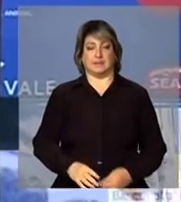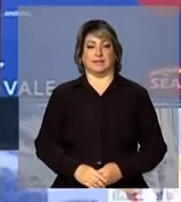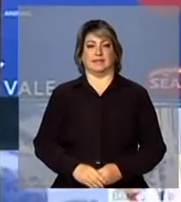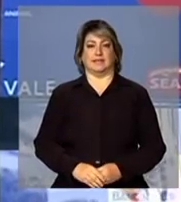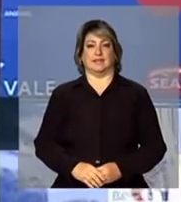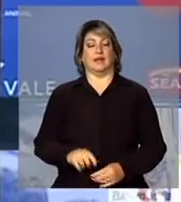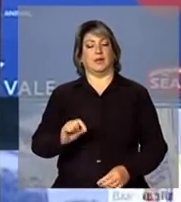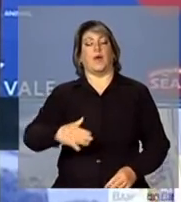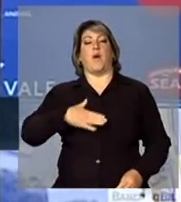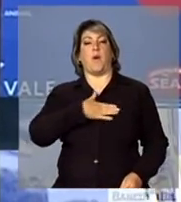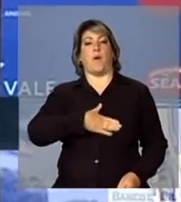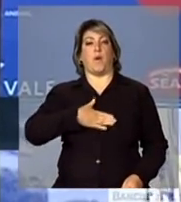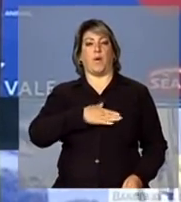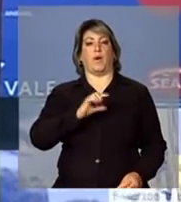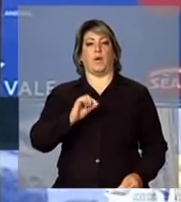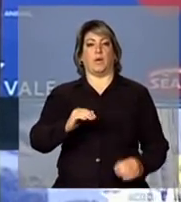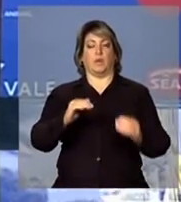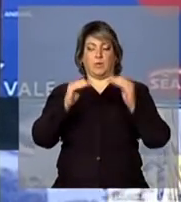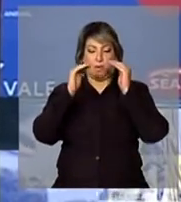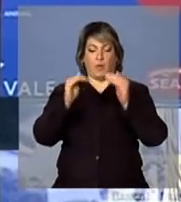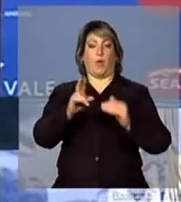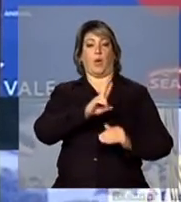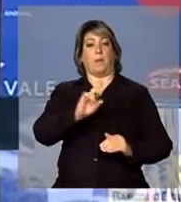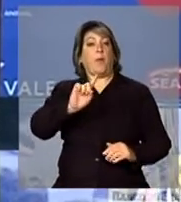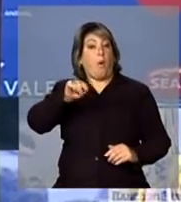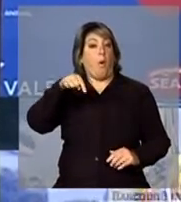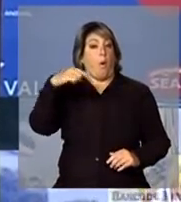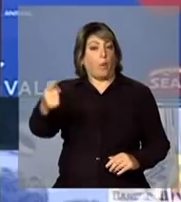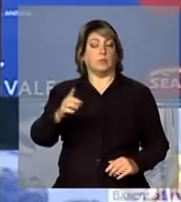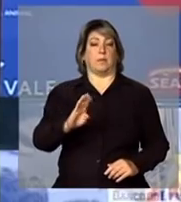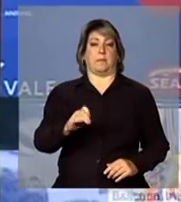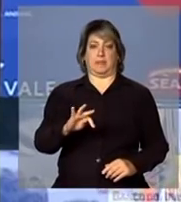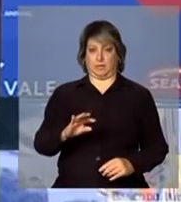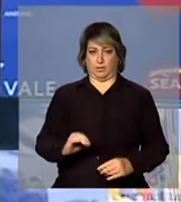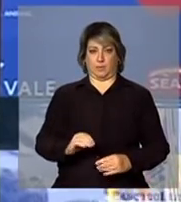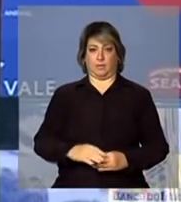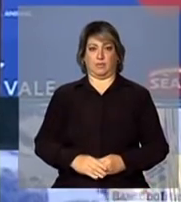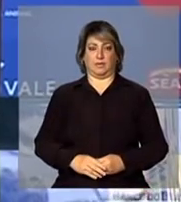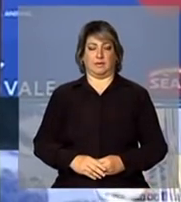que honra o nome de outro Beto.